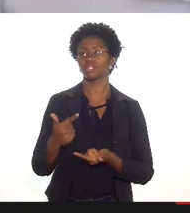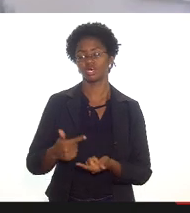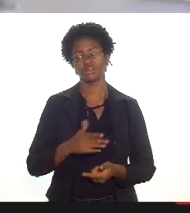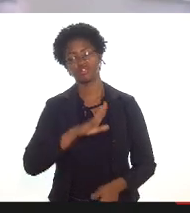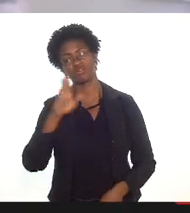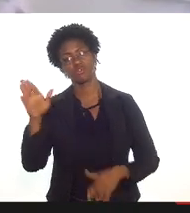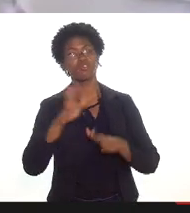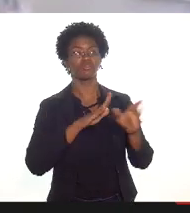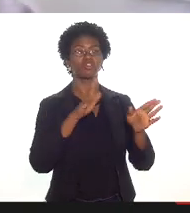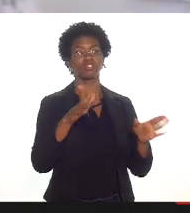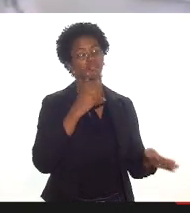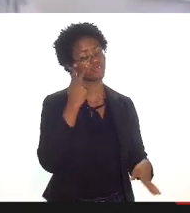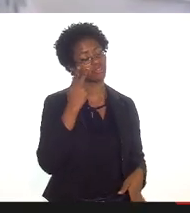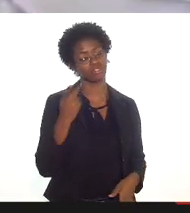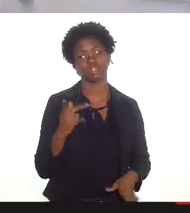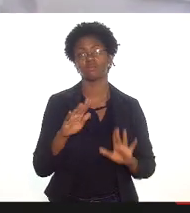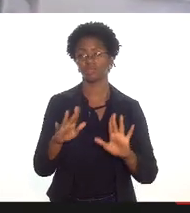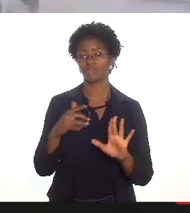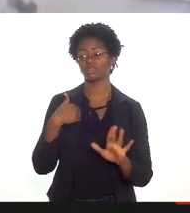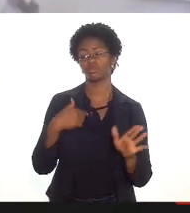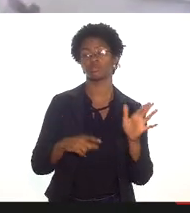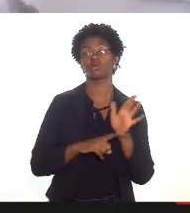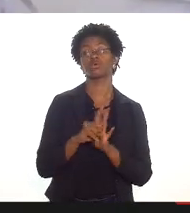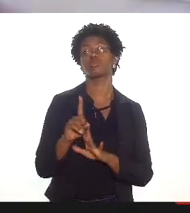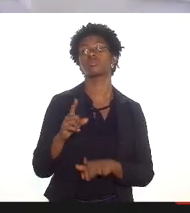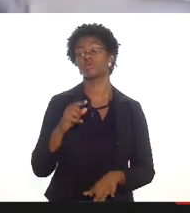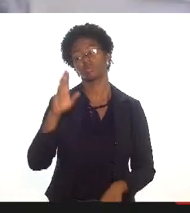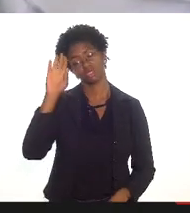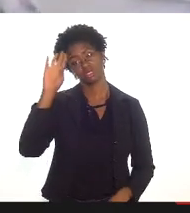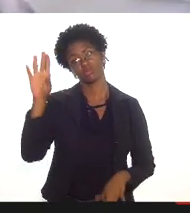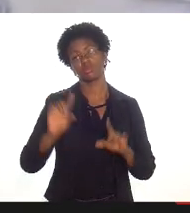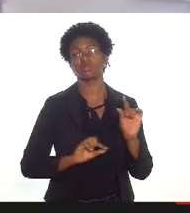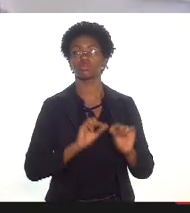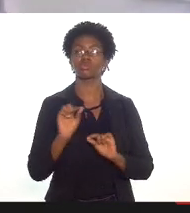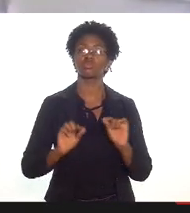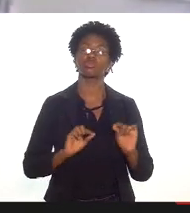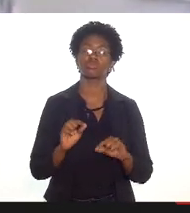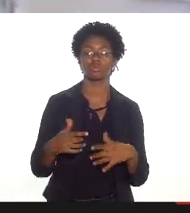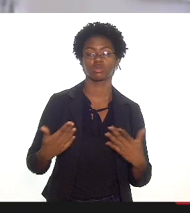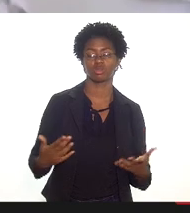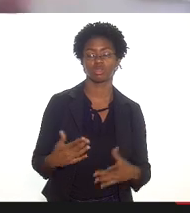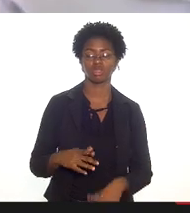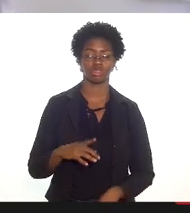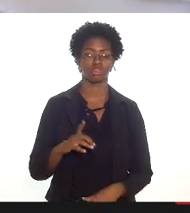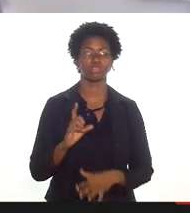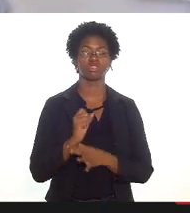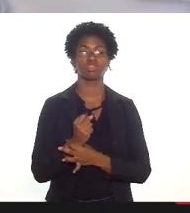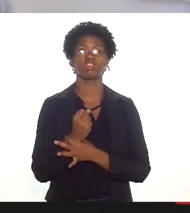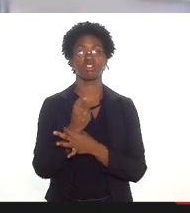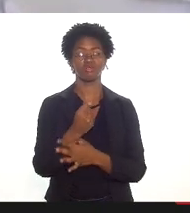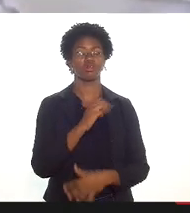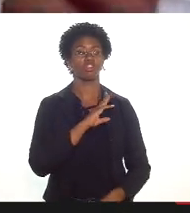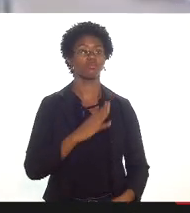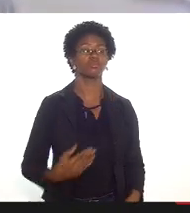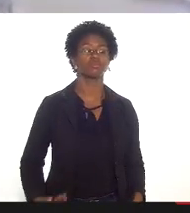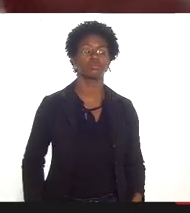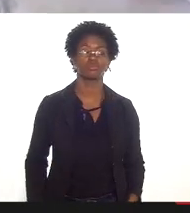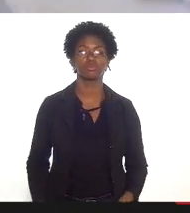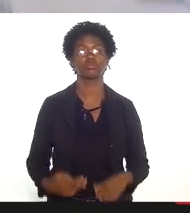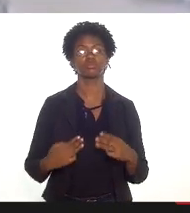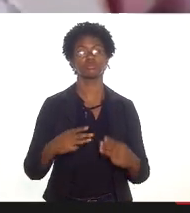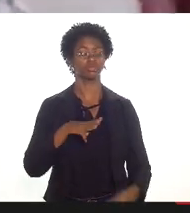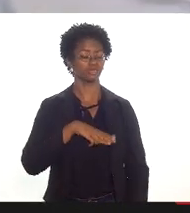unidades. E a questão maior é a seguinte: nós temos que contar com a Defensoria Pública, é com o Ministério Público, são com os